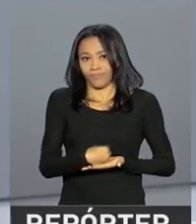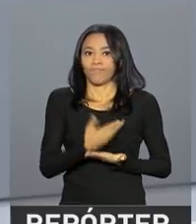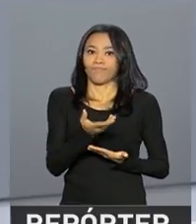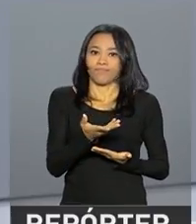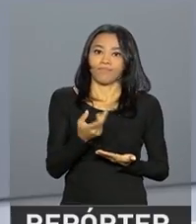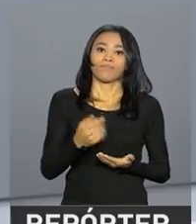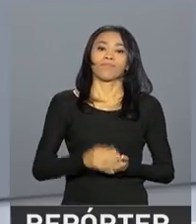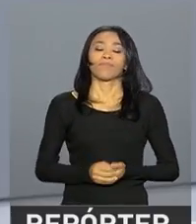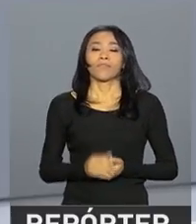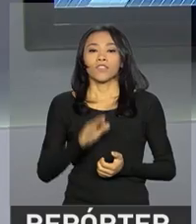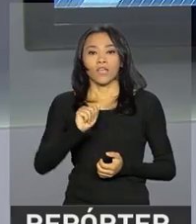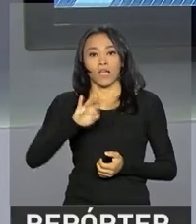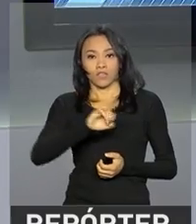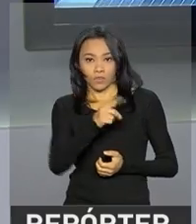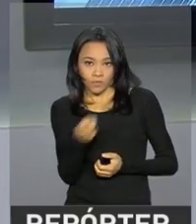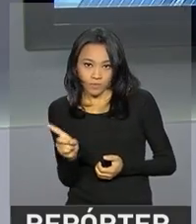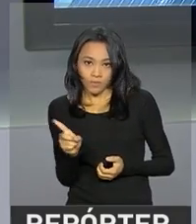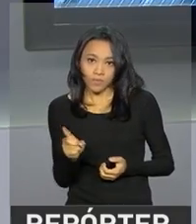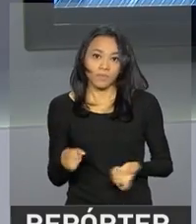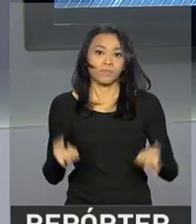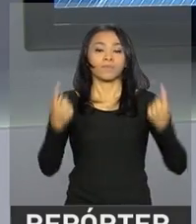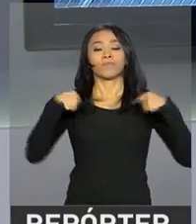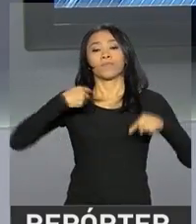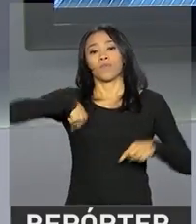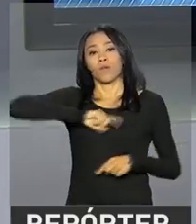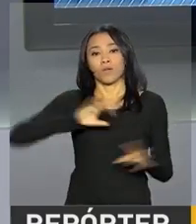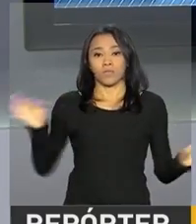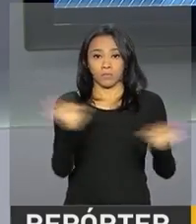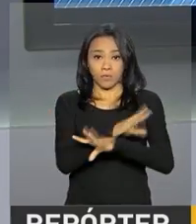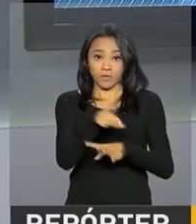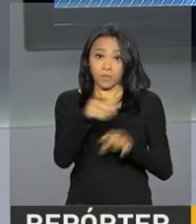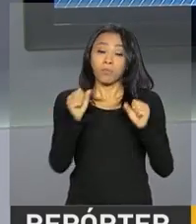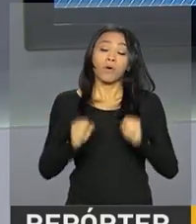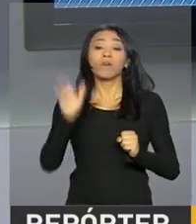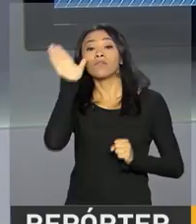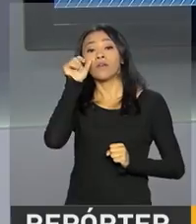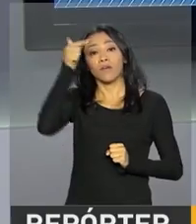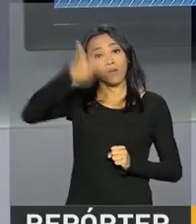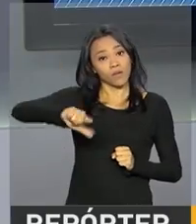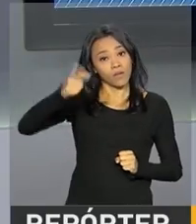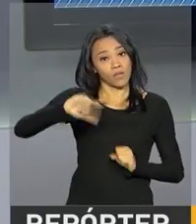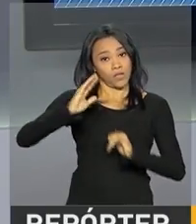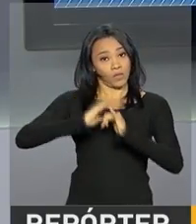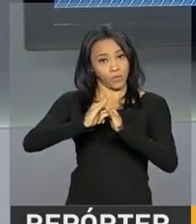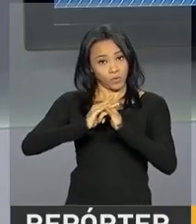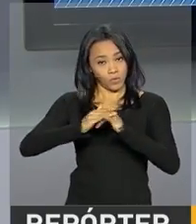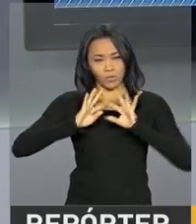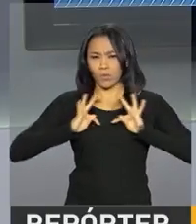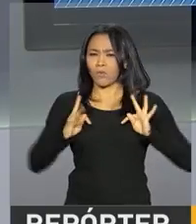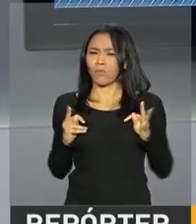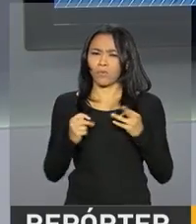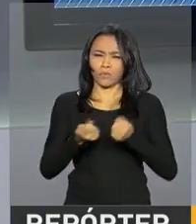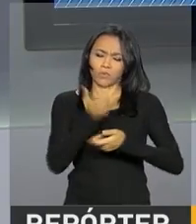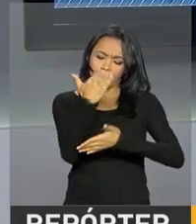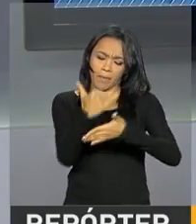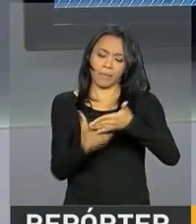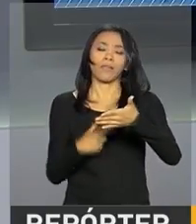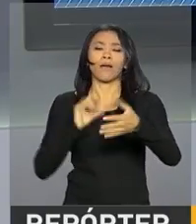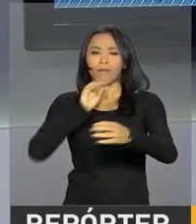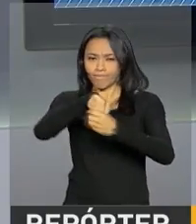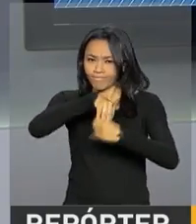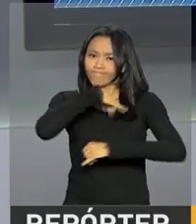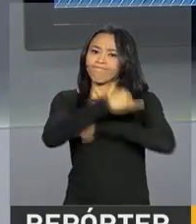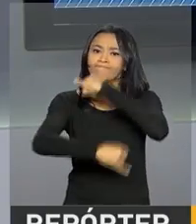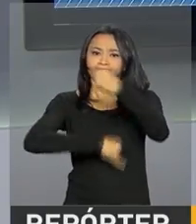permuta de ações nós ficamos por aqui você pode rever as reportagens no youtube toda nossa programação também